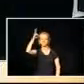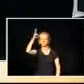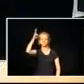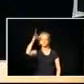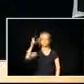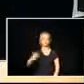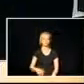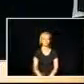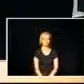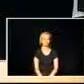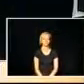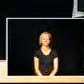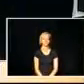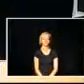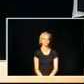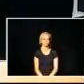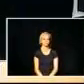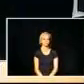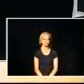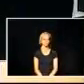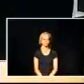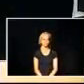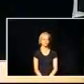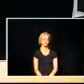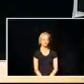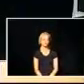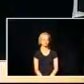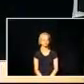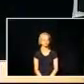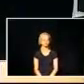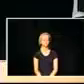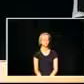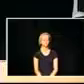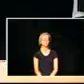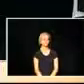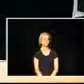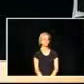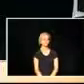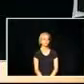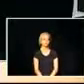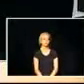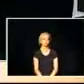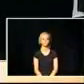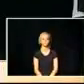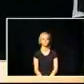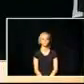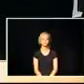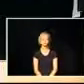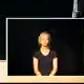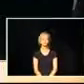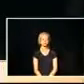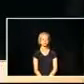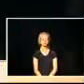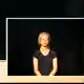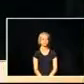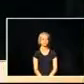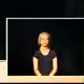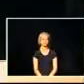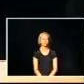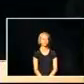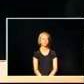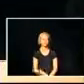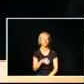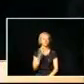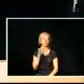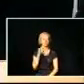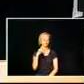último a registrar essa informação. Se o vereador tivesse condições hoje de votar a reposição inflacionária dos funcionários